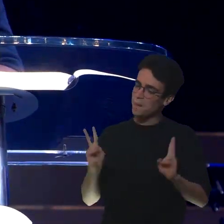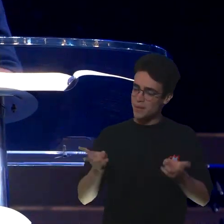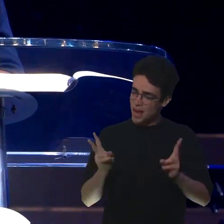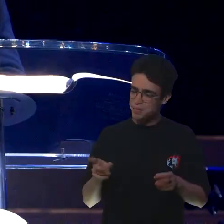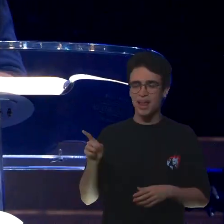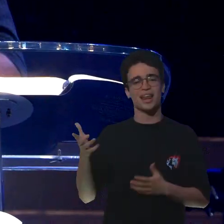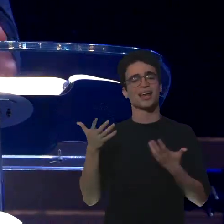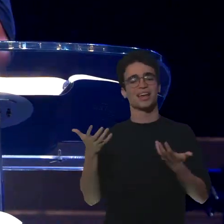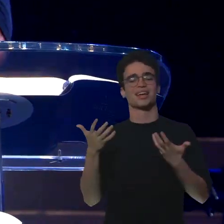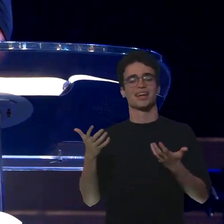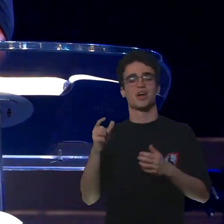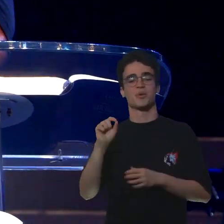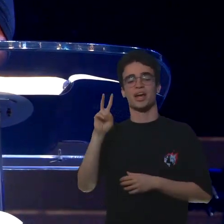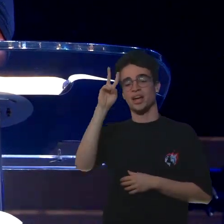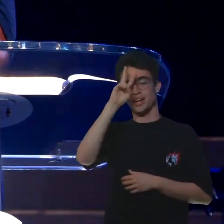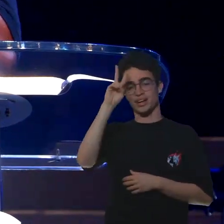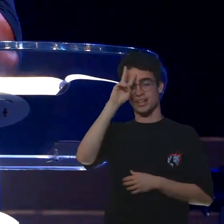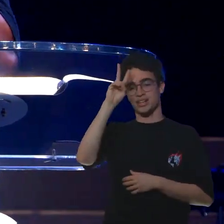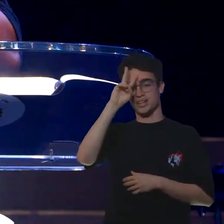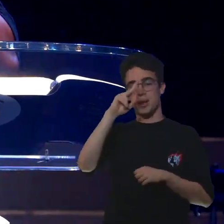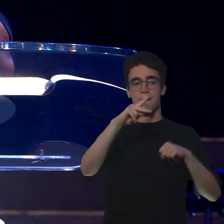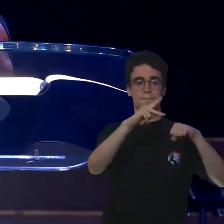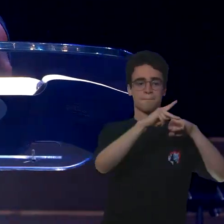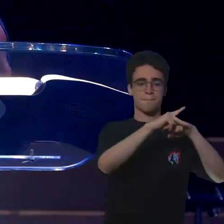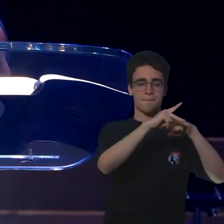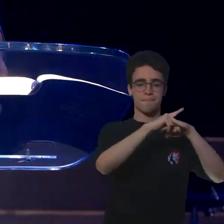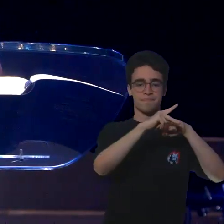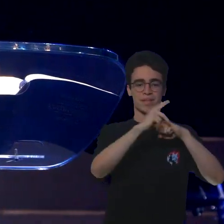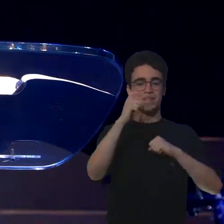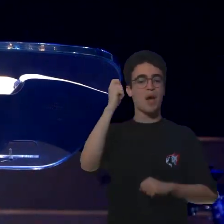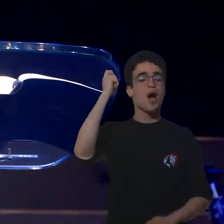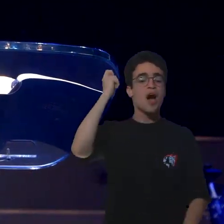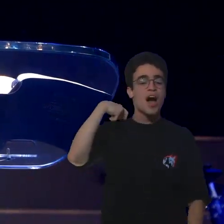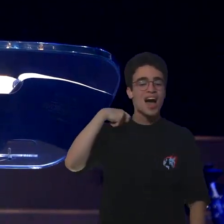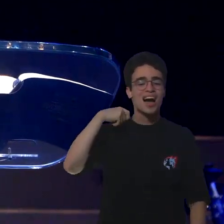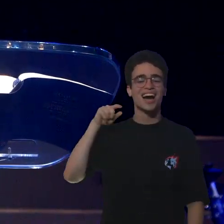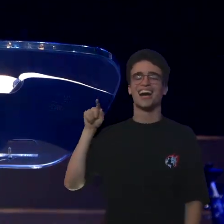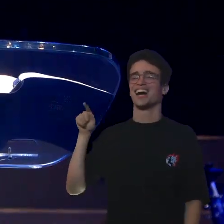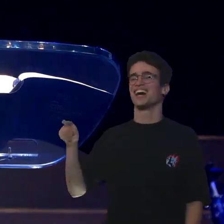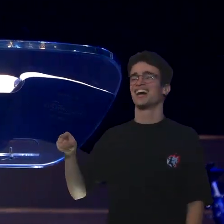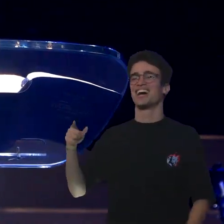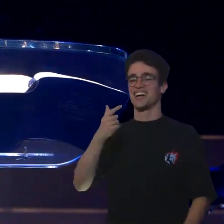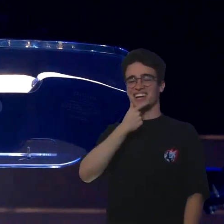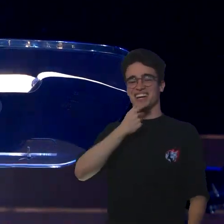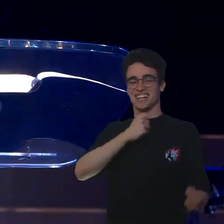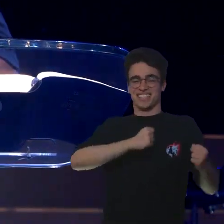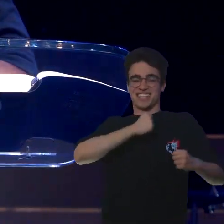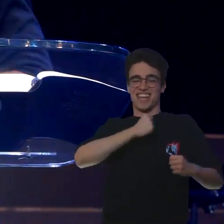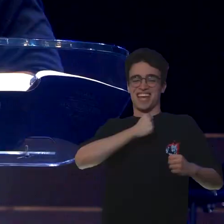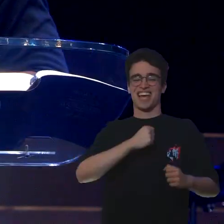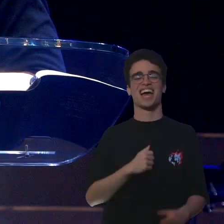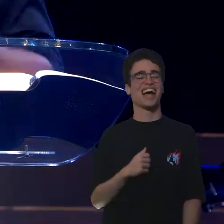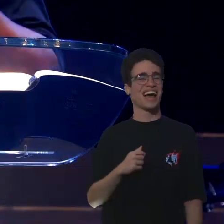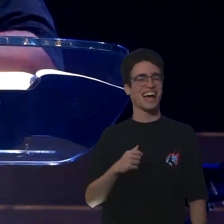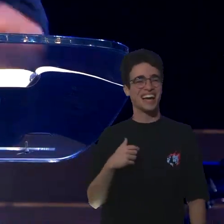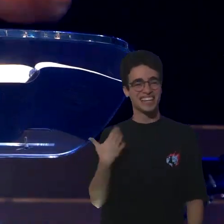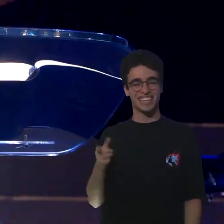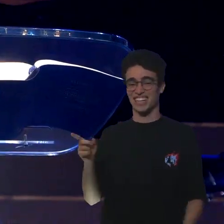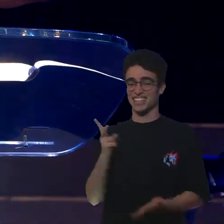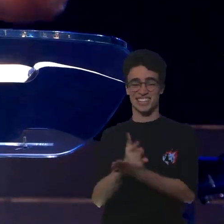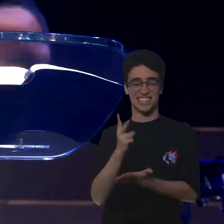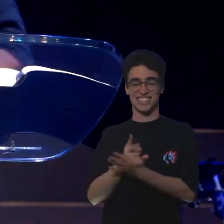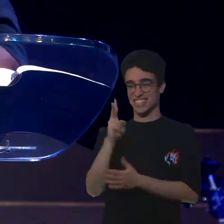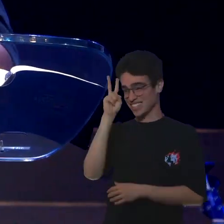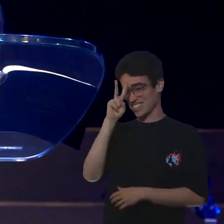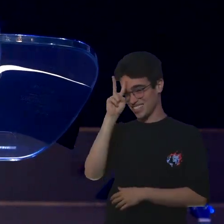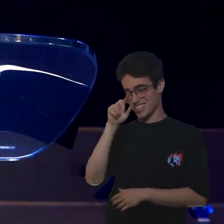quer a história de Pedro cortando a orelha do soldado. Meu Deus do céu. E aí ele sempre quer essa história,